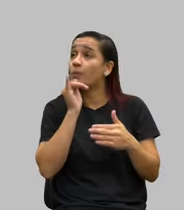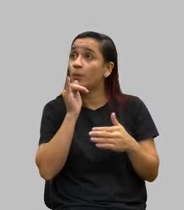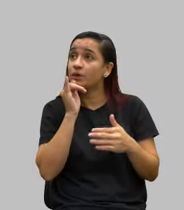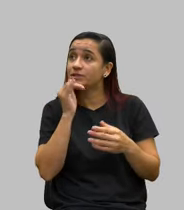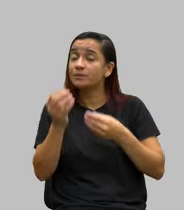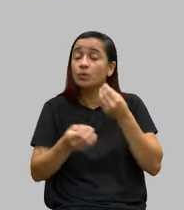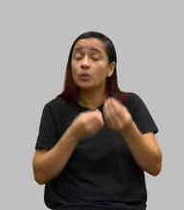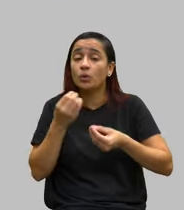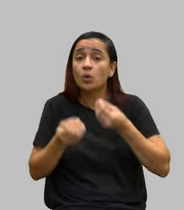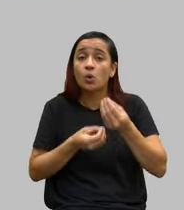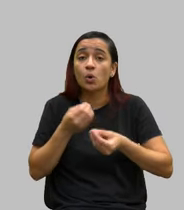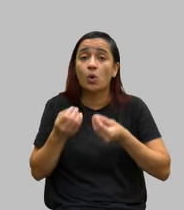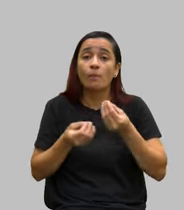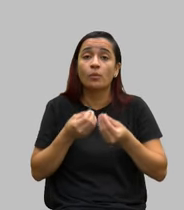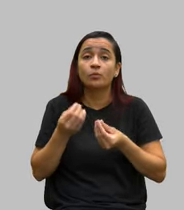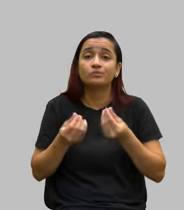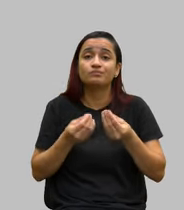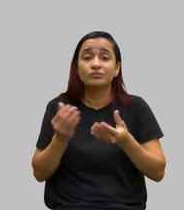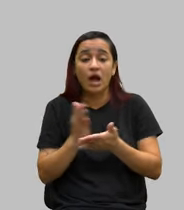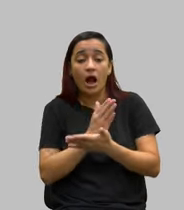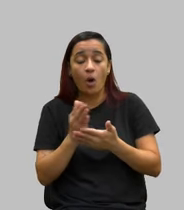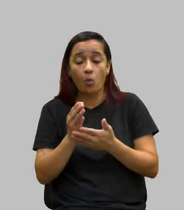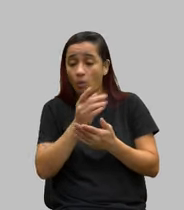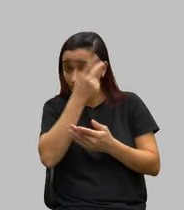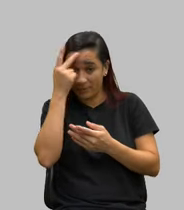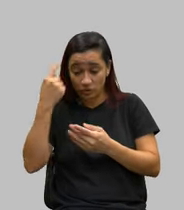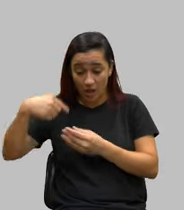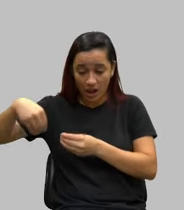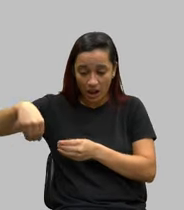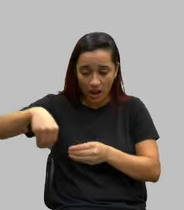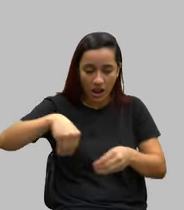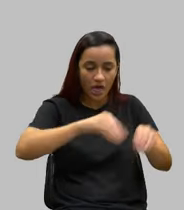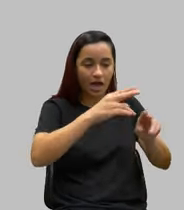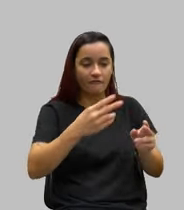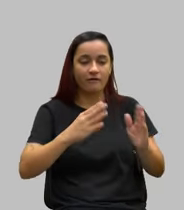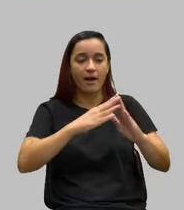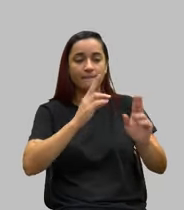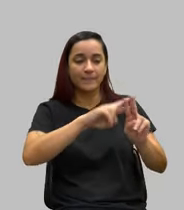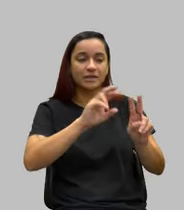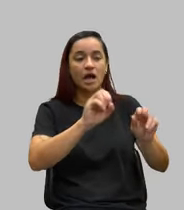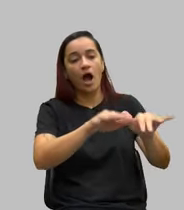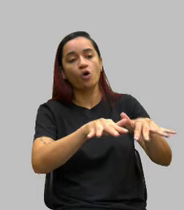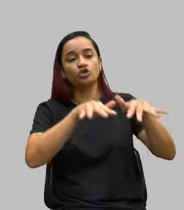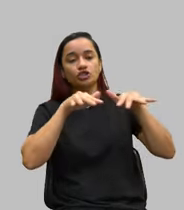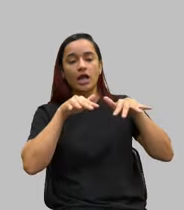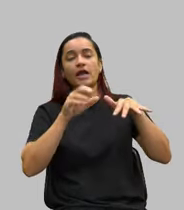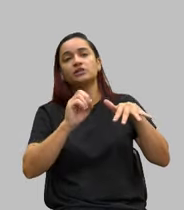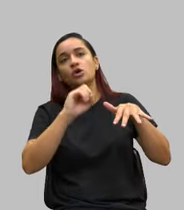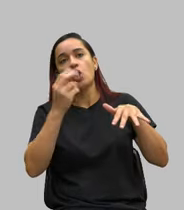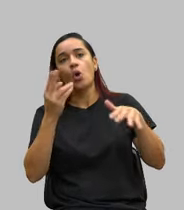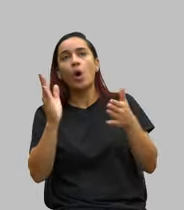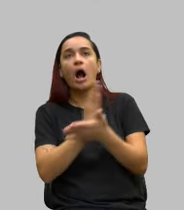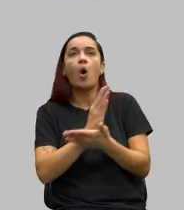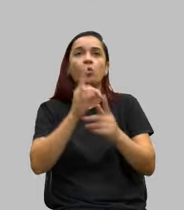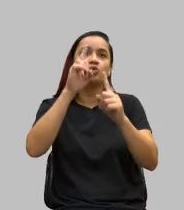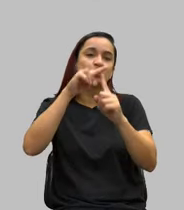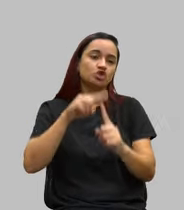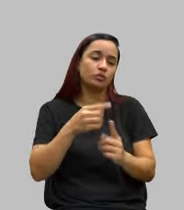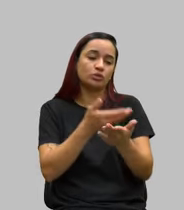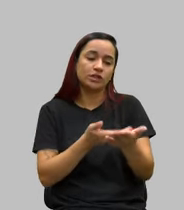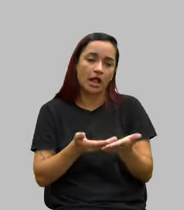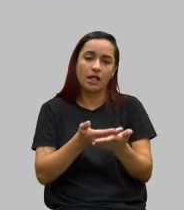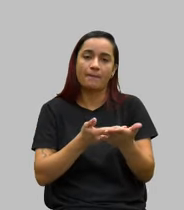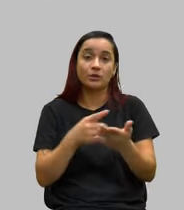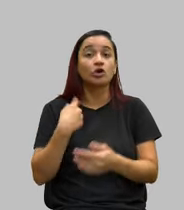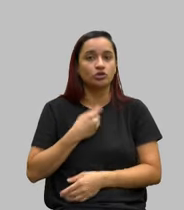algum de de algum detento né para para uma audiência ou para um tratamento já verificamos